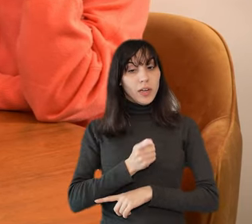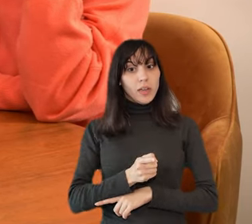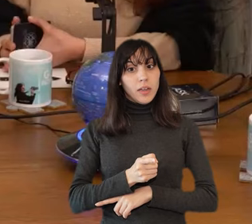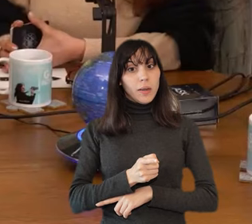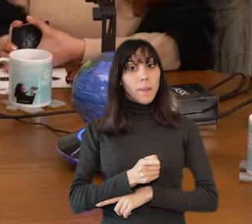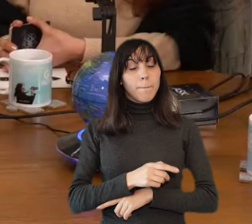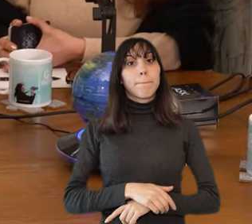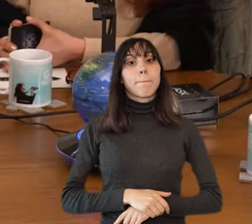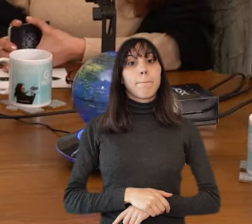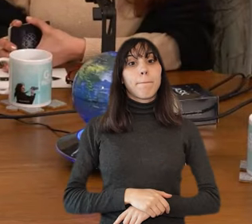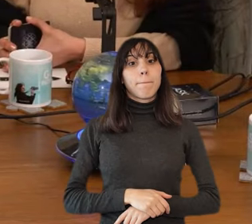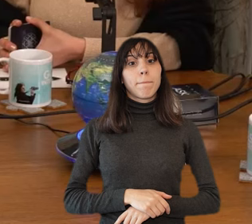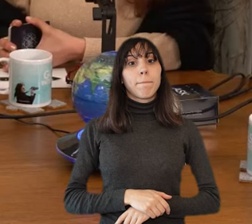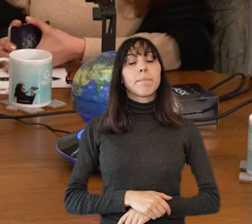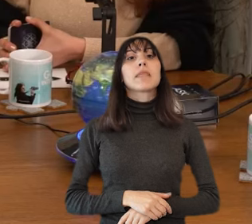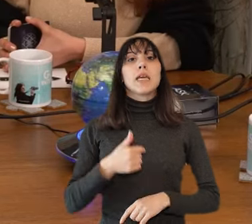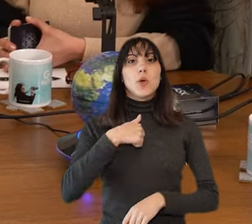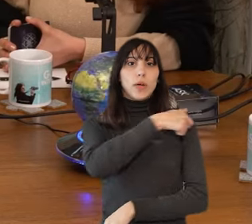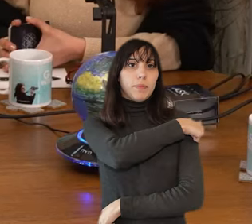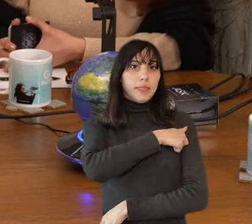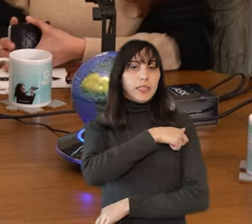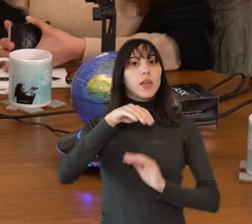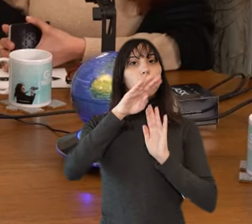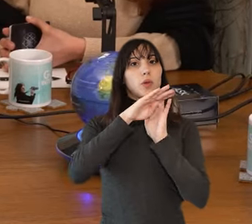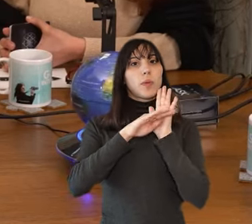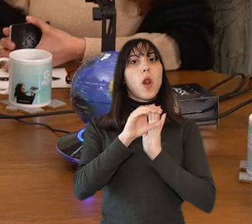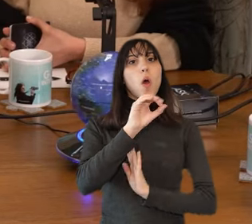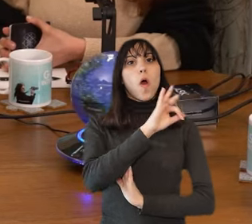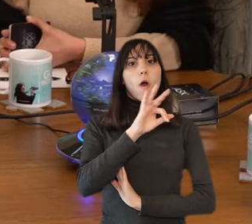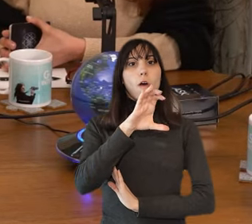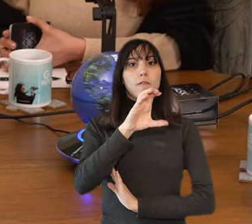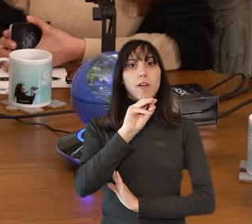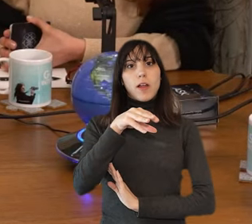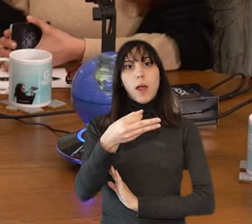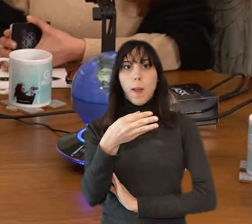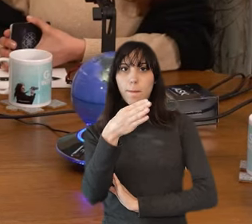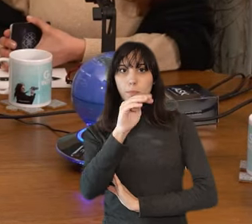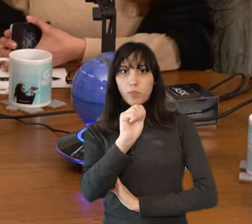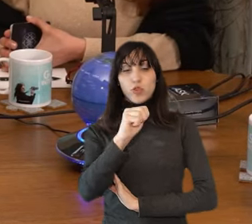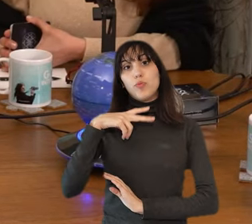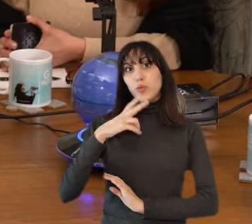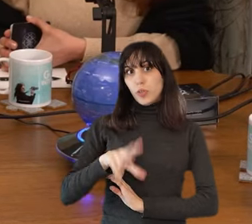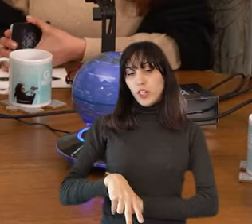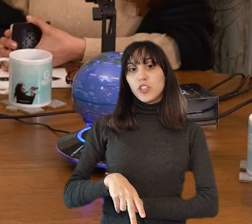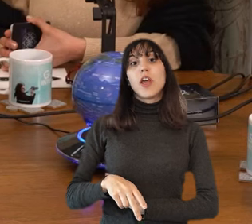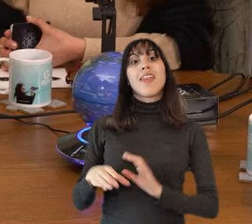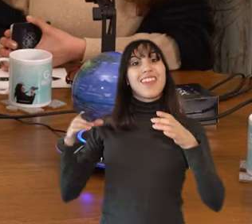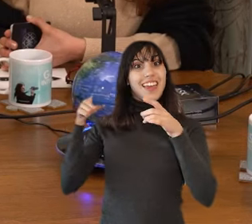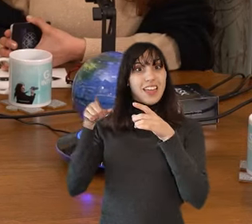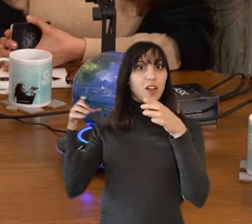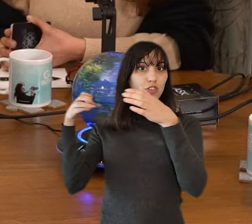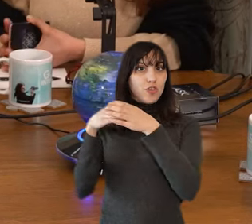da sou vem representar o programa off Campus uhum português não é da clan Lara School para quem não conhece a